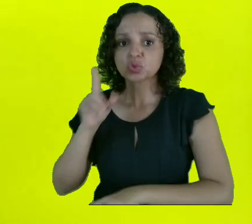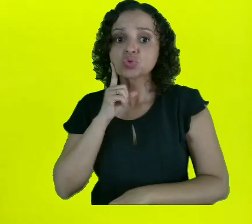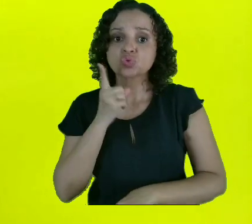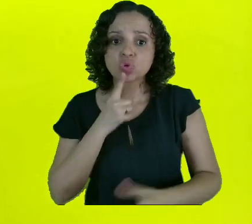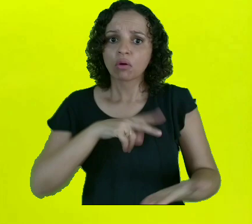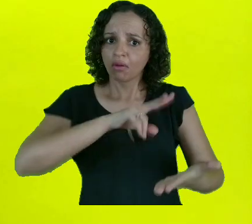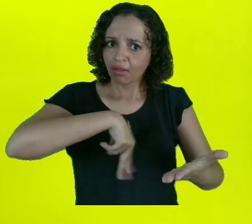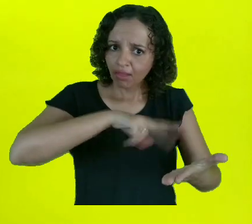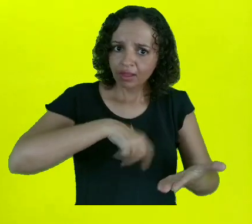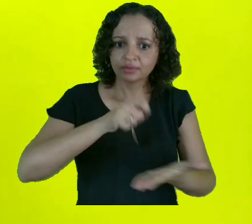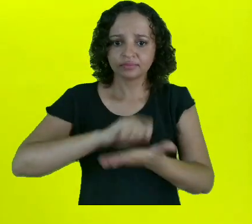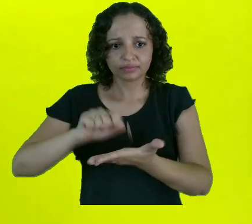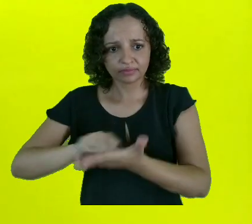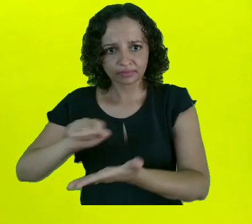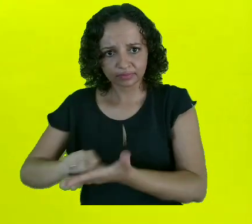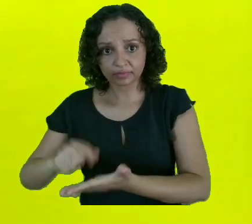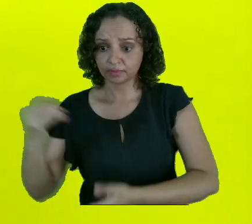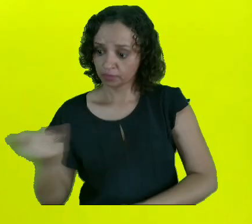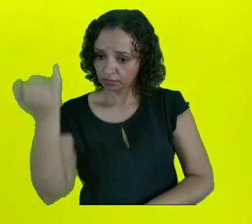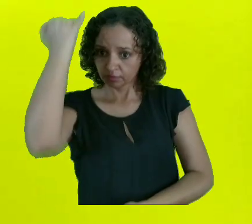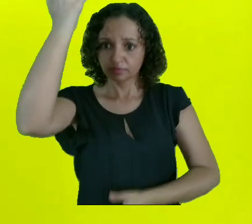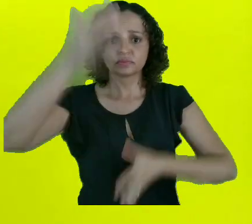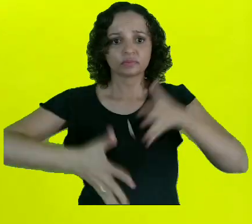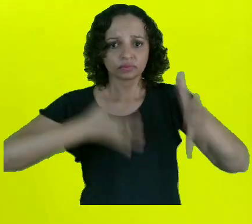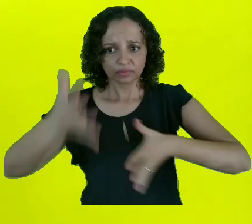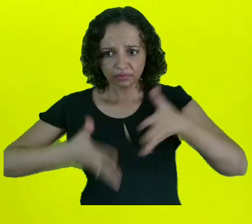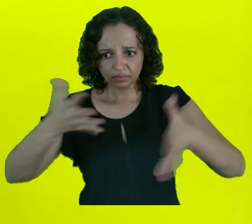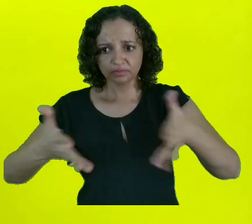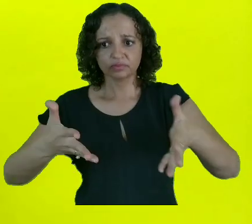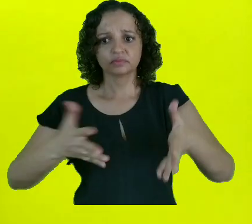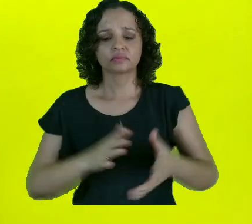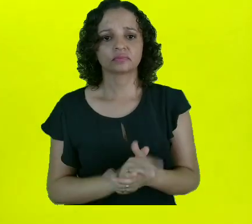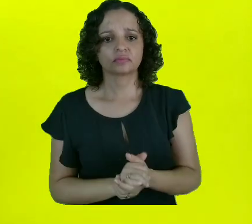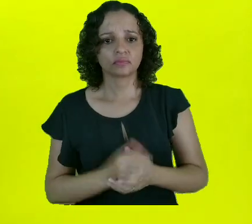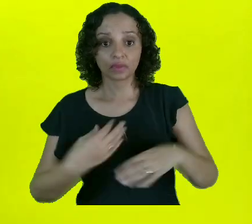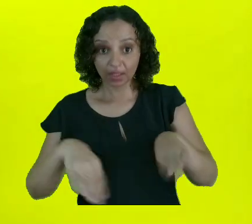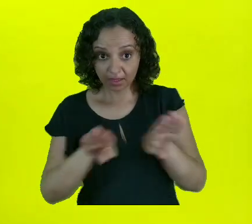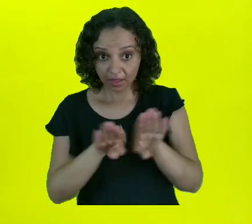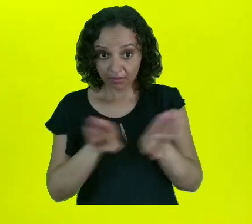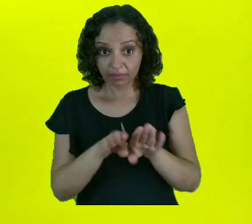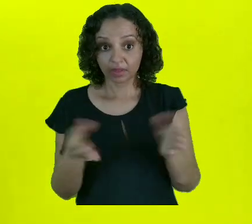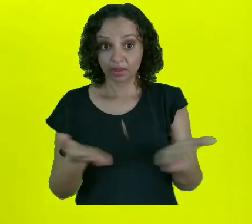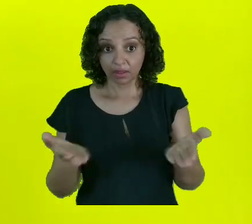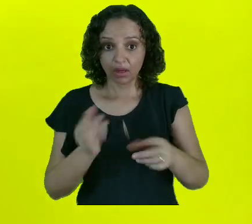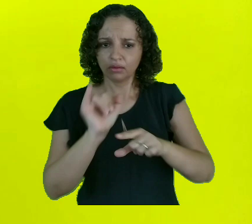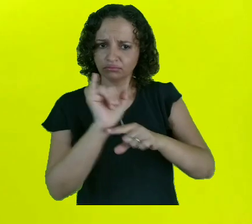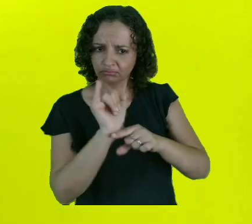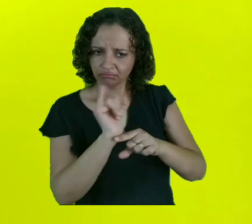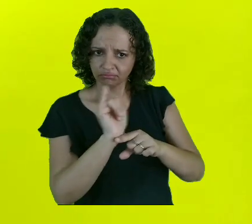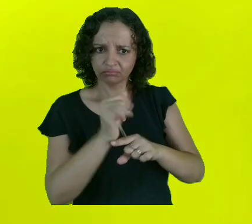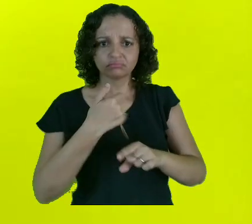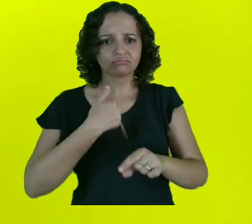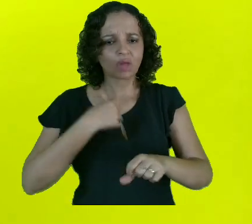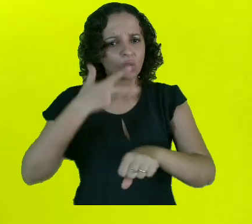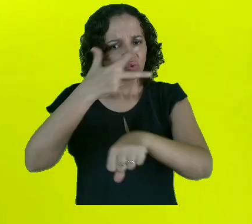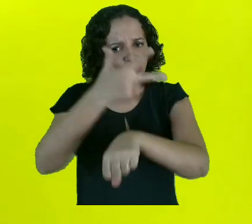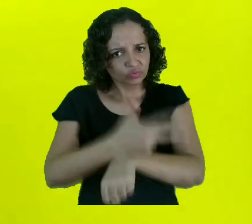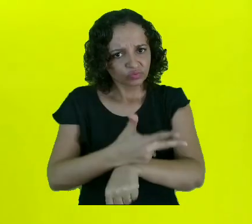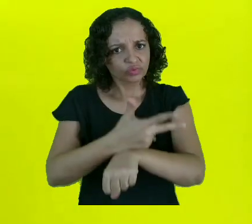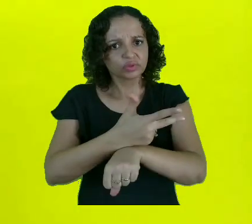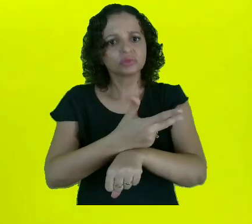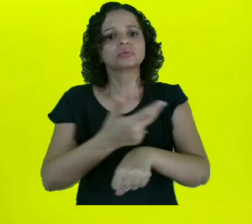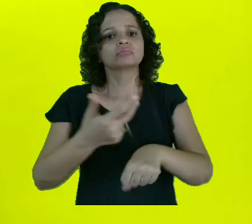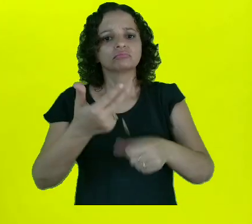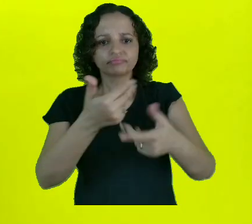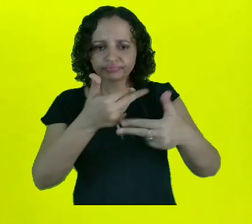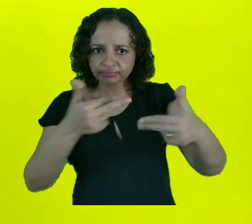do surdo e vou estar produzindo agora uma sequência de vídeos que tratam desse assunto,